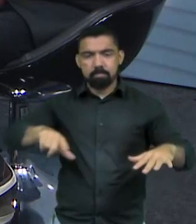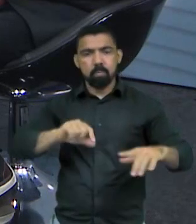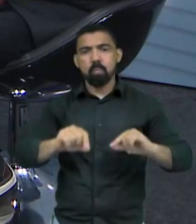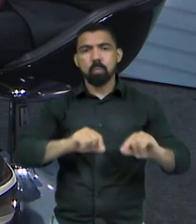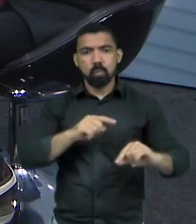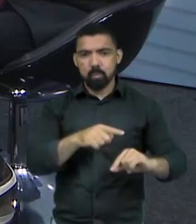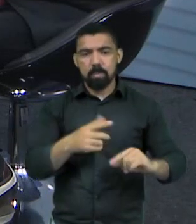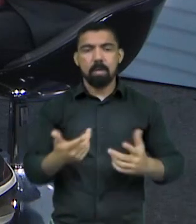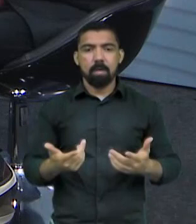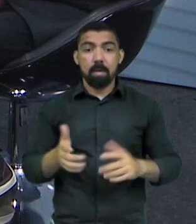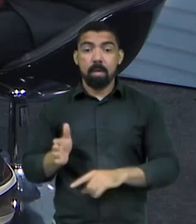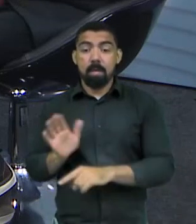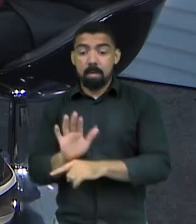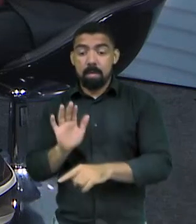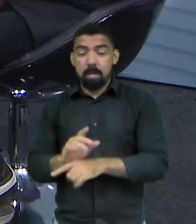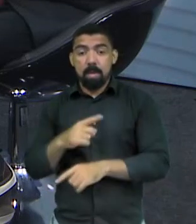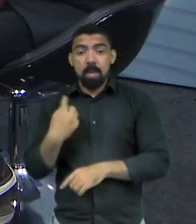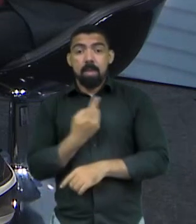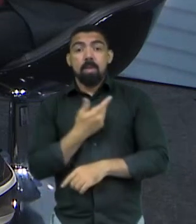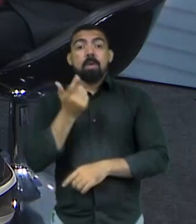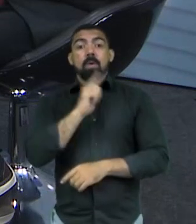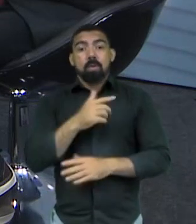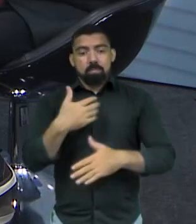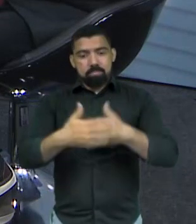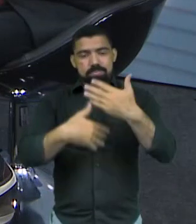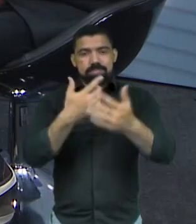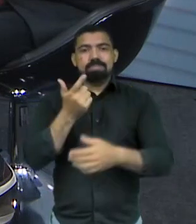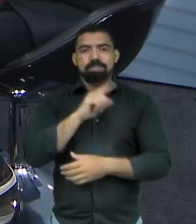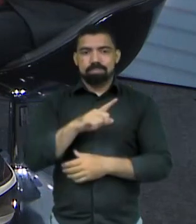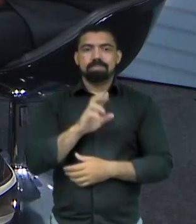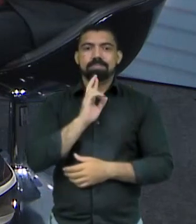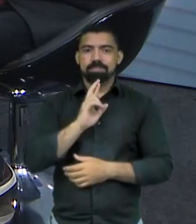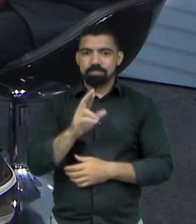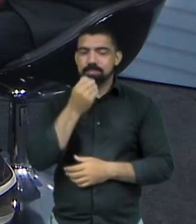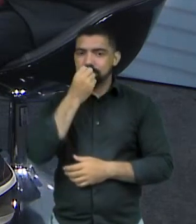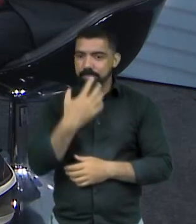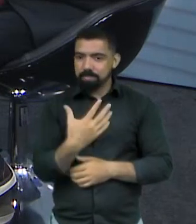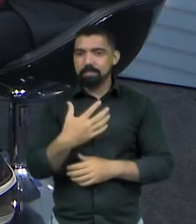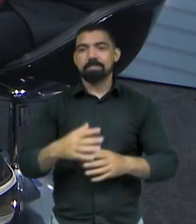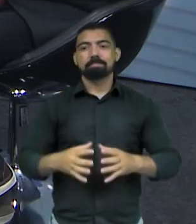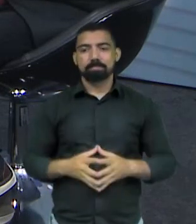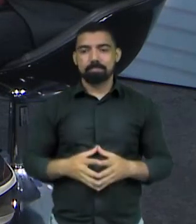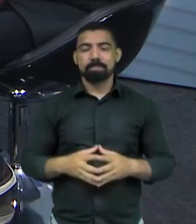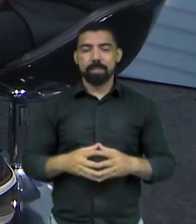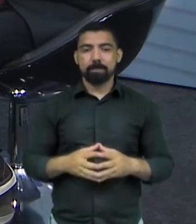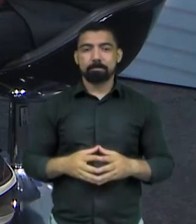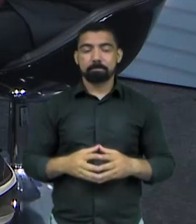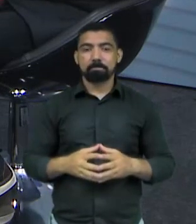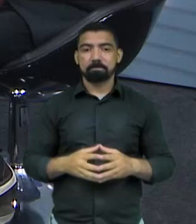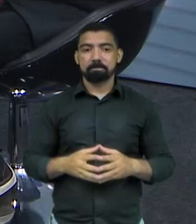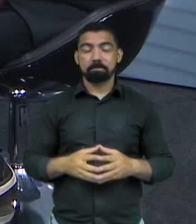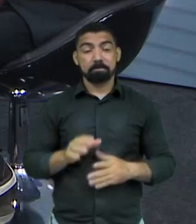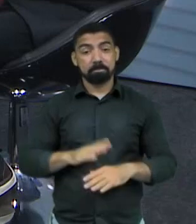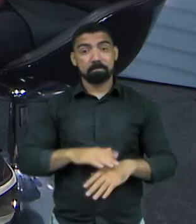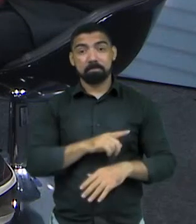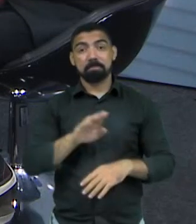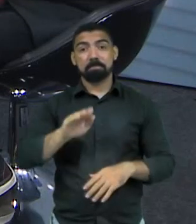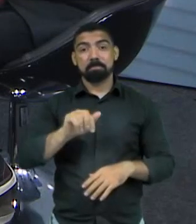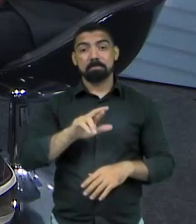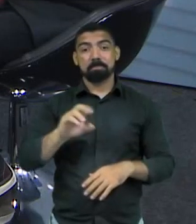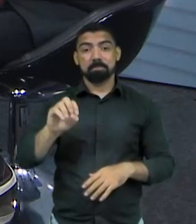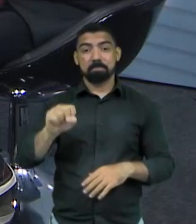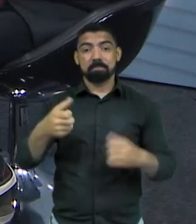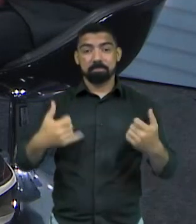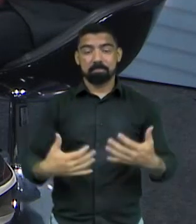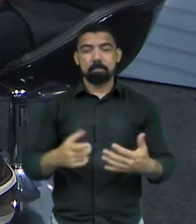do que alavanca para a gente conseguir alcançar as metas. Então, nós temos, como o Barros Neto colocou, vários